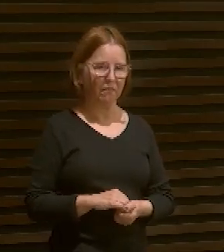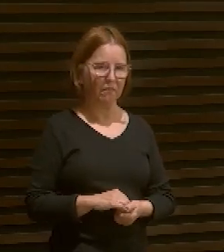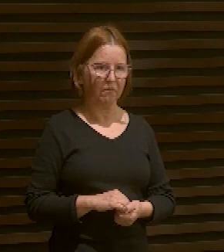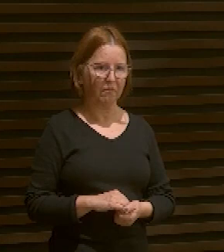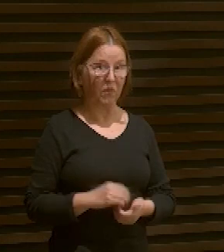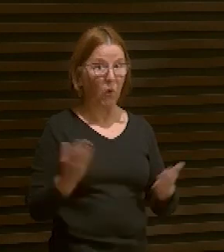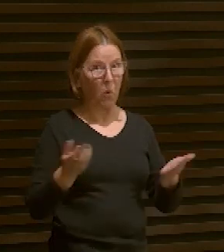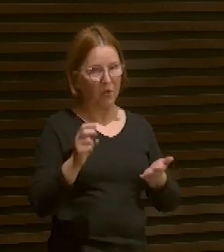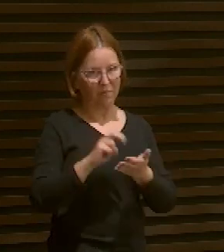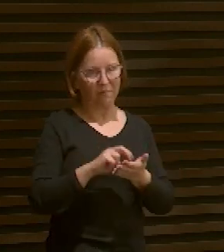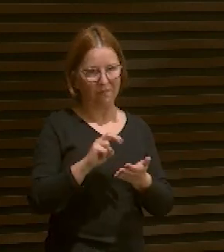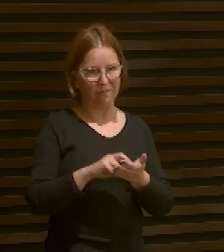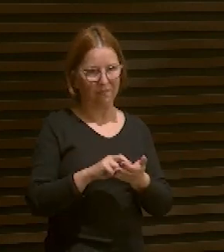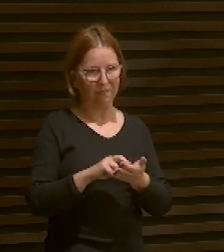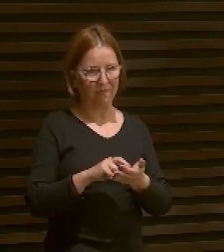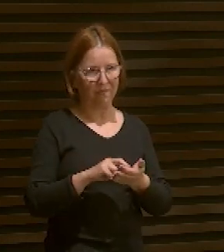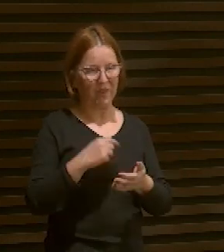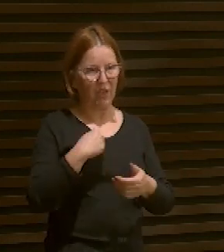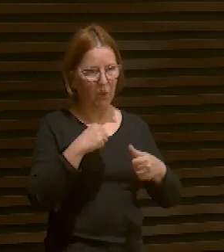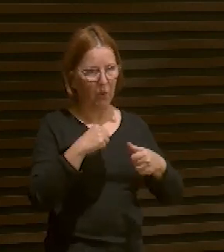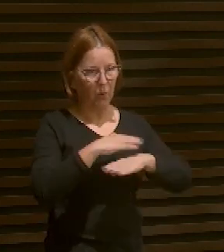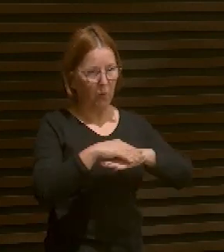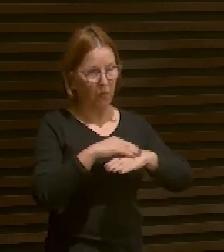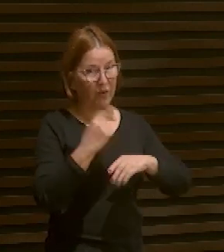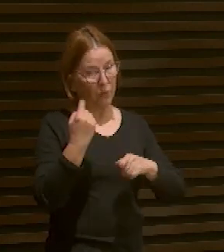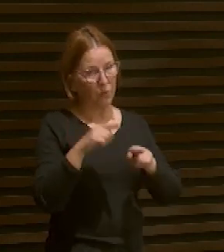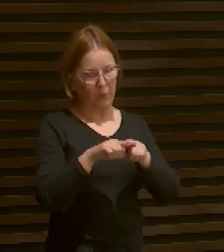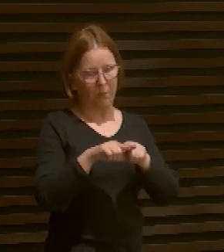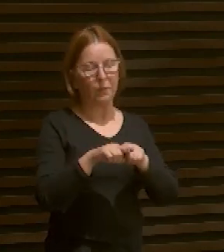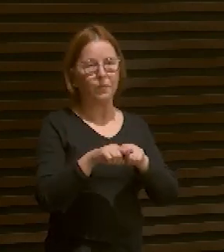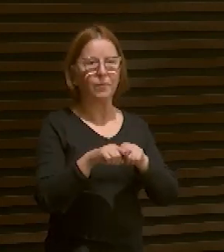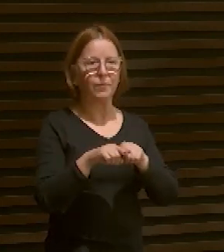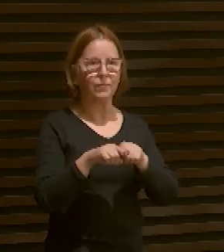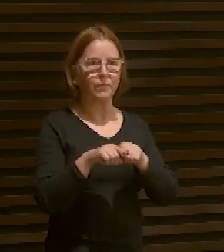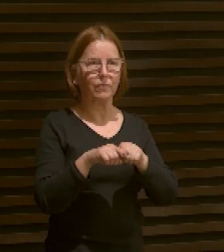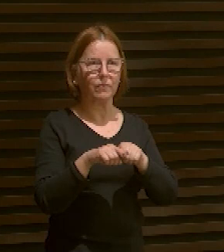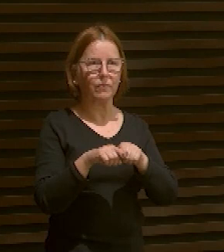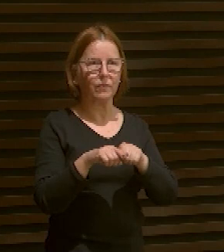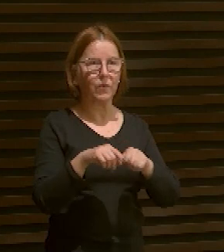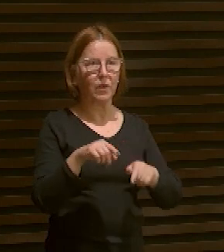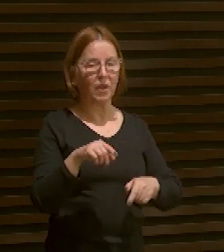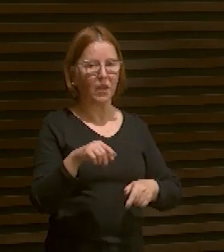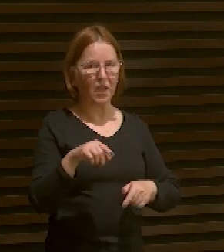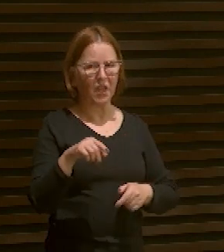Hoje de manhã, eu estava conversando com o irmão, e o seu filho do